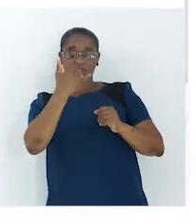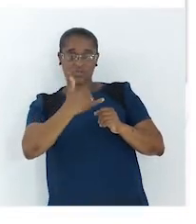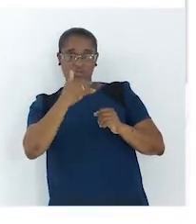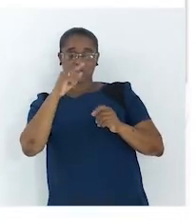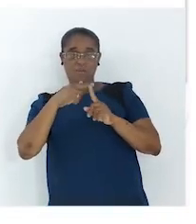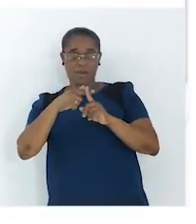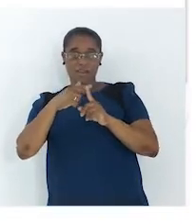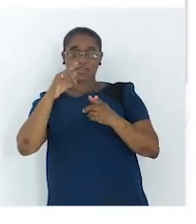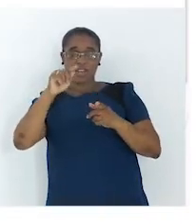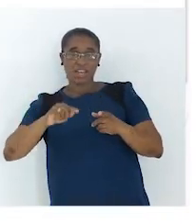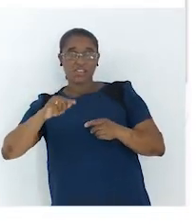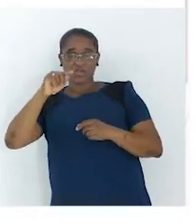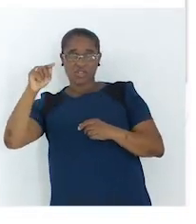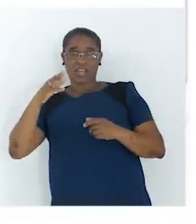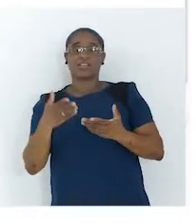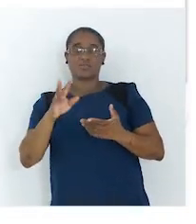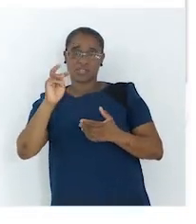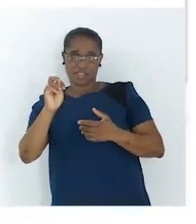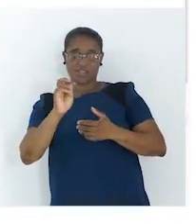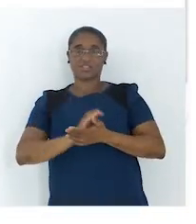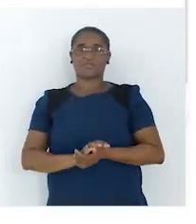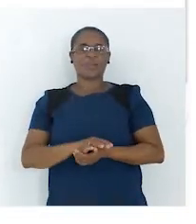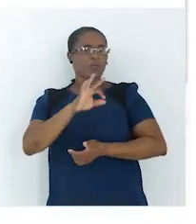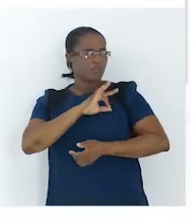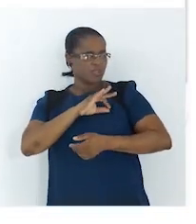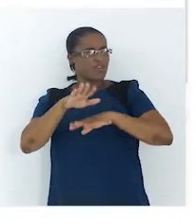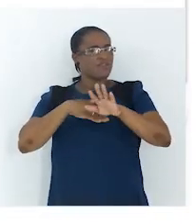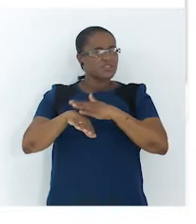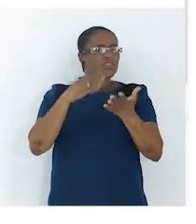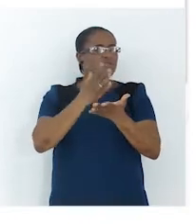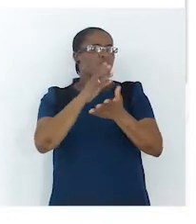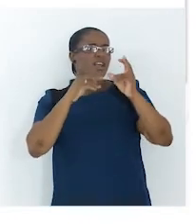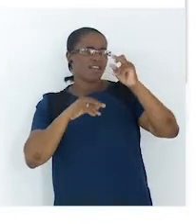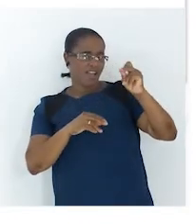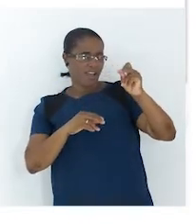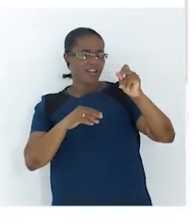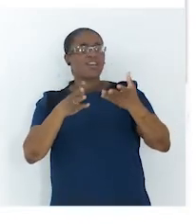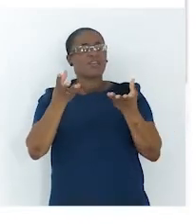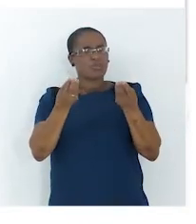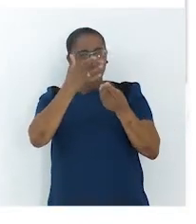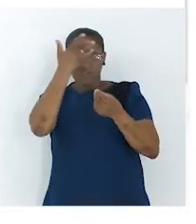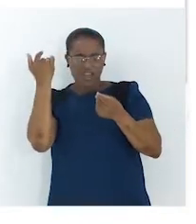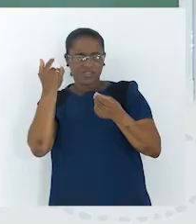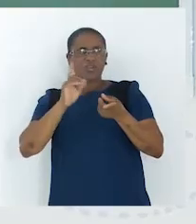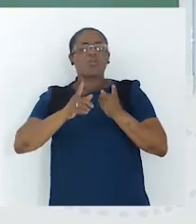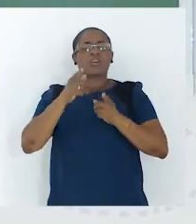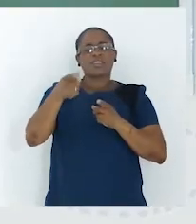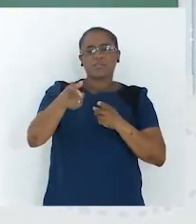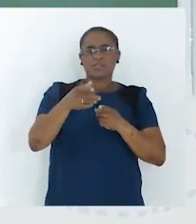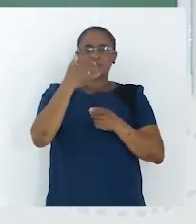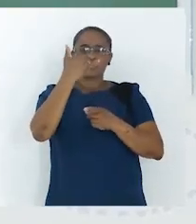2 + raiz quadrada de três opção vai fazer apenas a minha que é muito simples o que é que temos